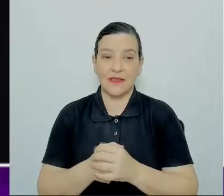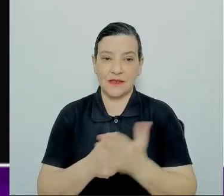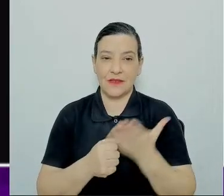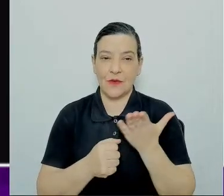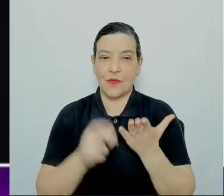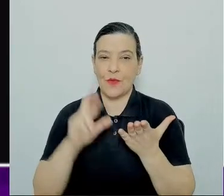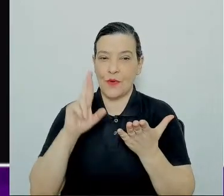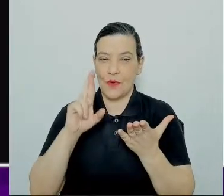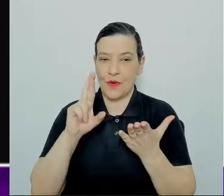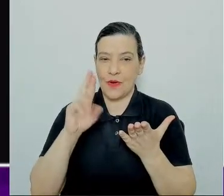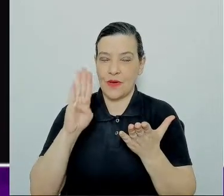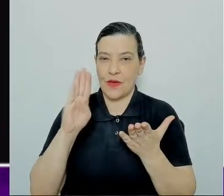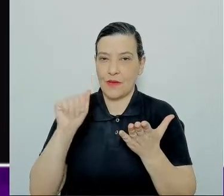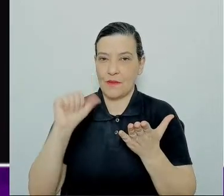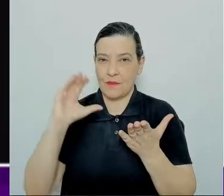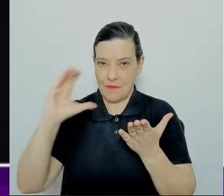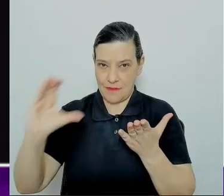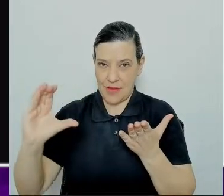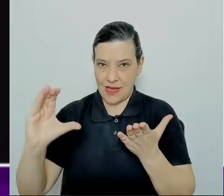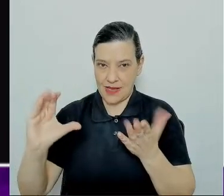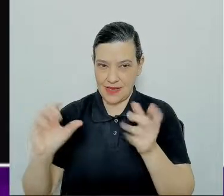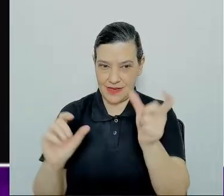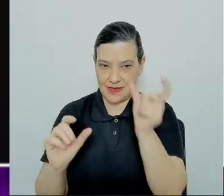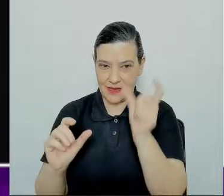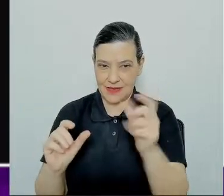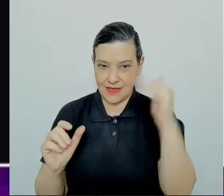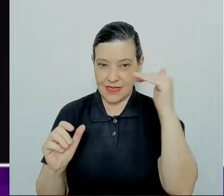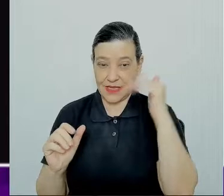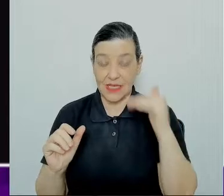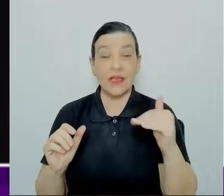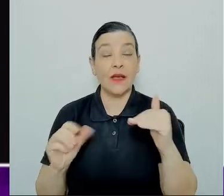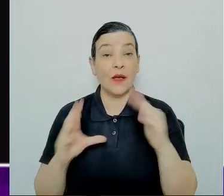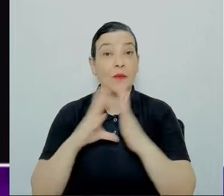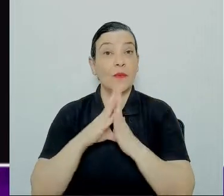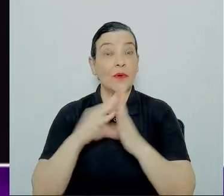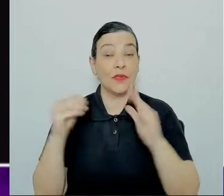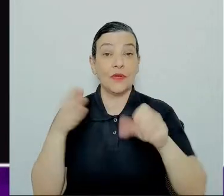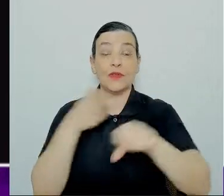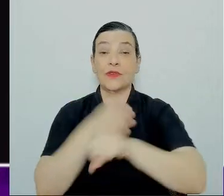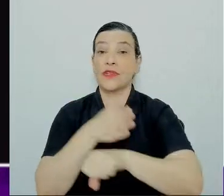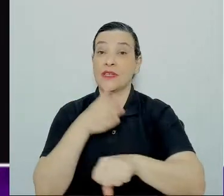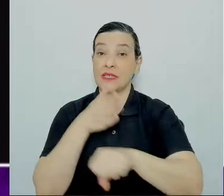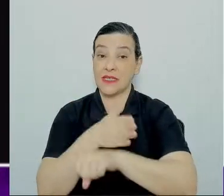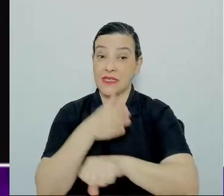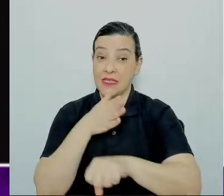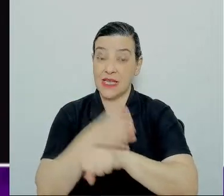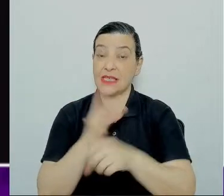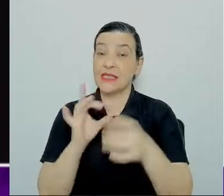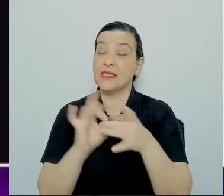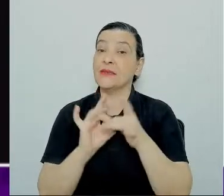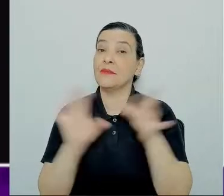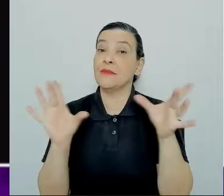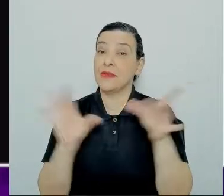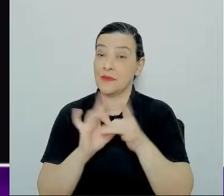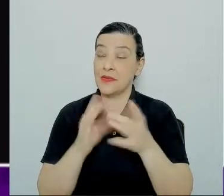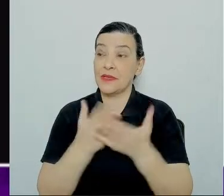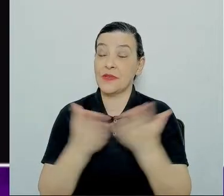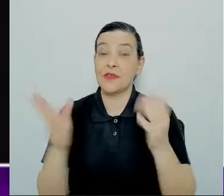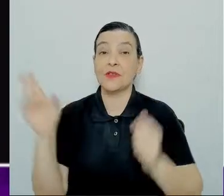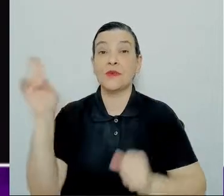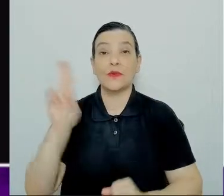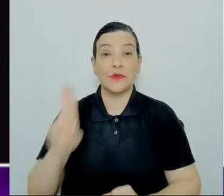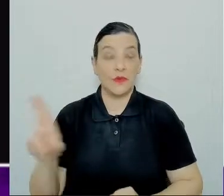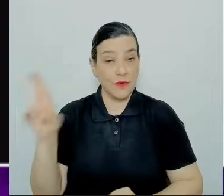seria o Role Based Access Control, ou seja, o modelo de acesso que eu dou, as permissões para os meus usuários, é